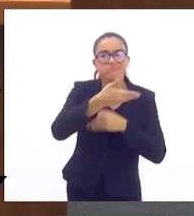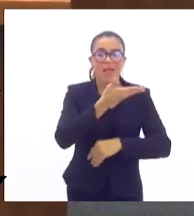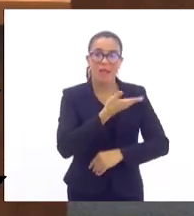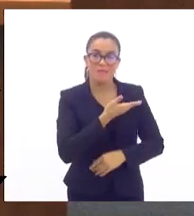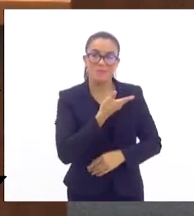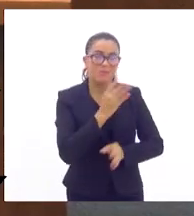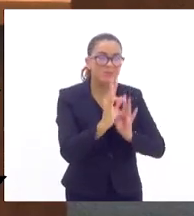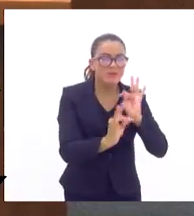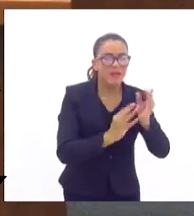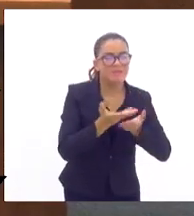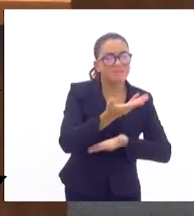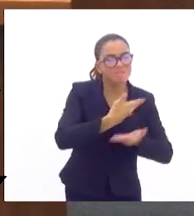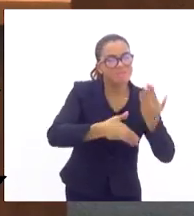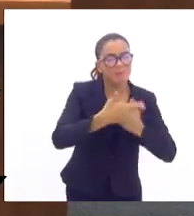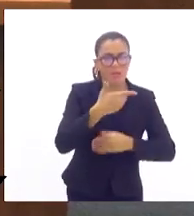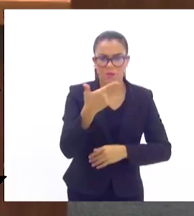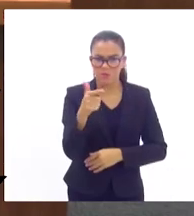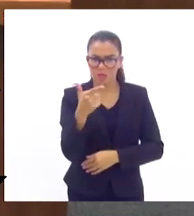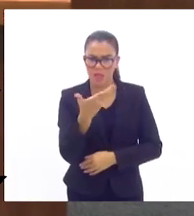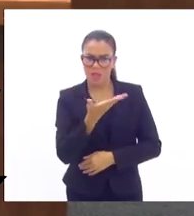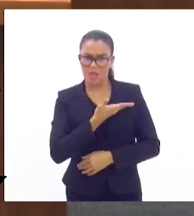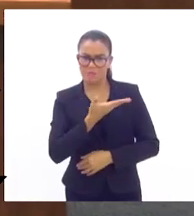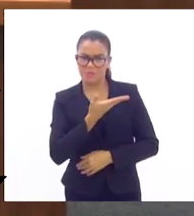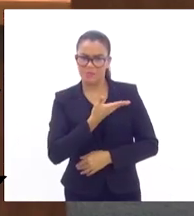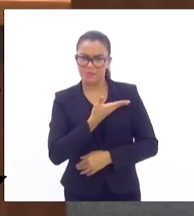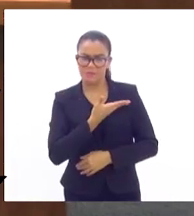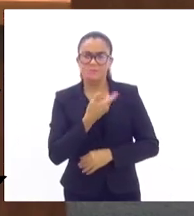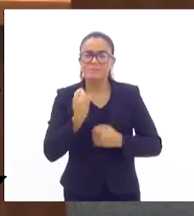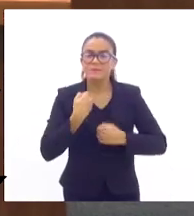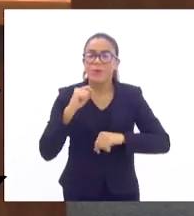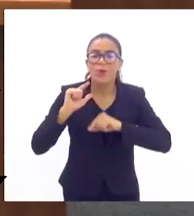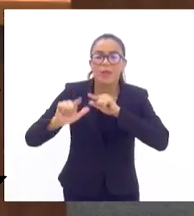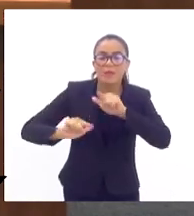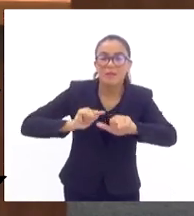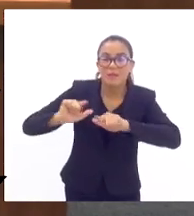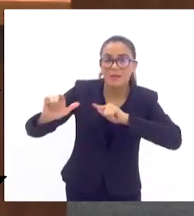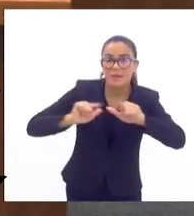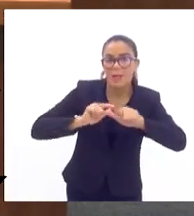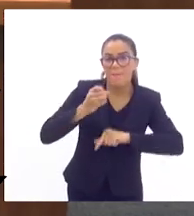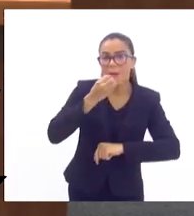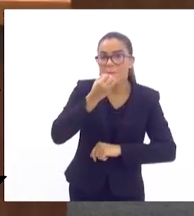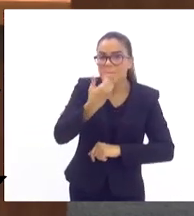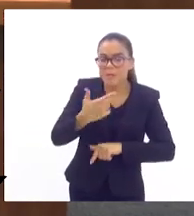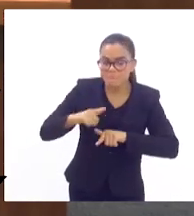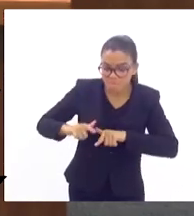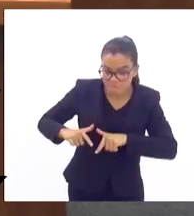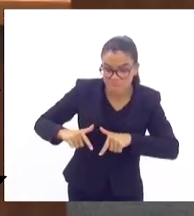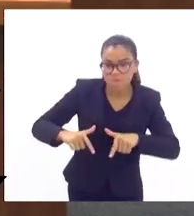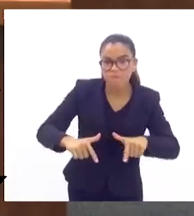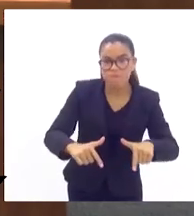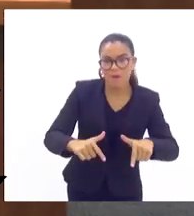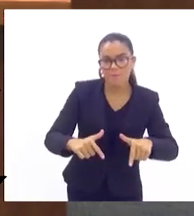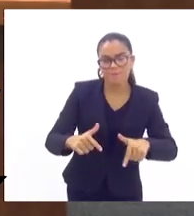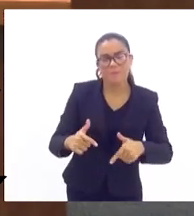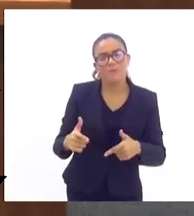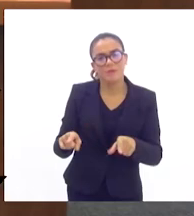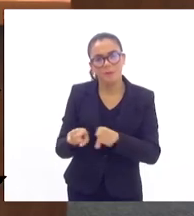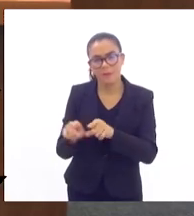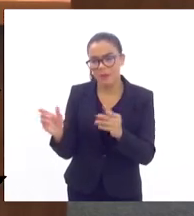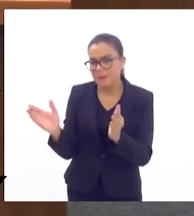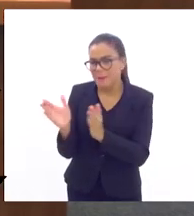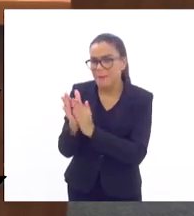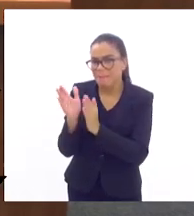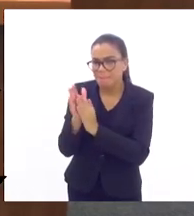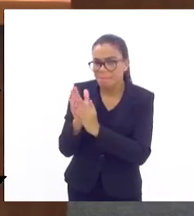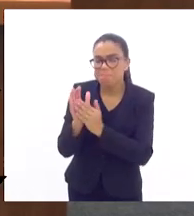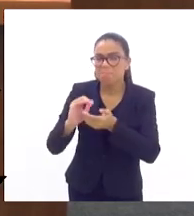bem, mas não existe amizade. A pessoa precisa de um serviço bem prestado. Então, até parabenizar eles, que às vezes